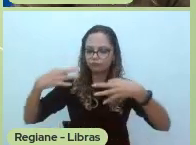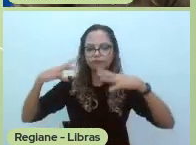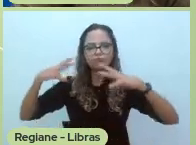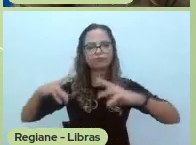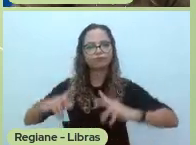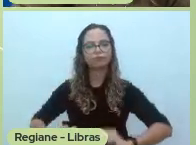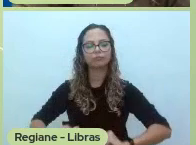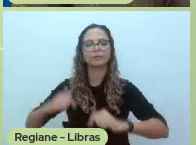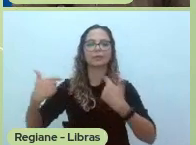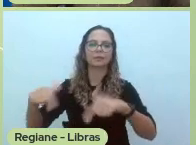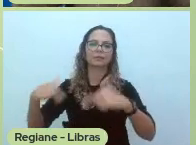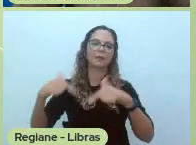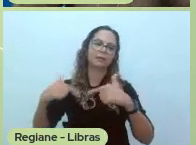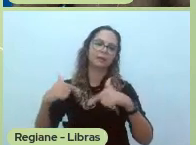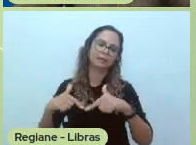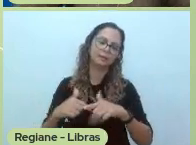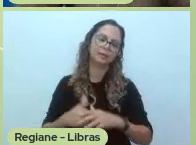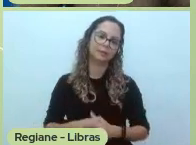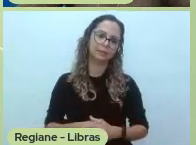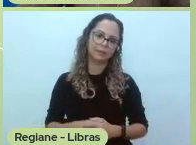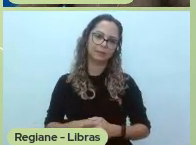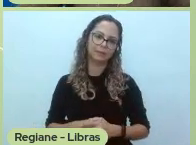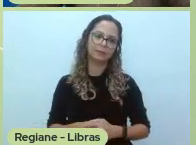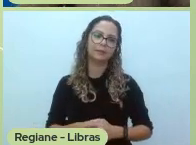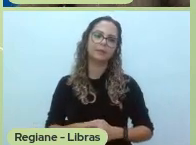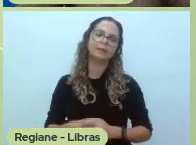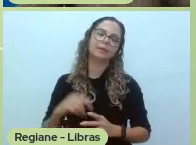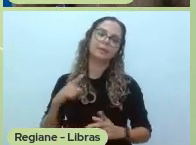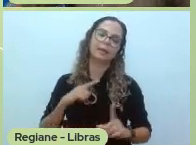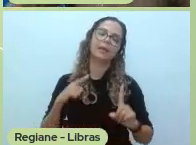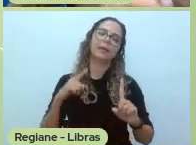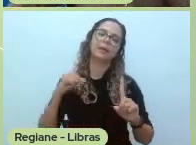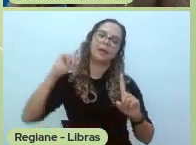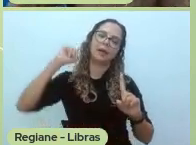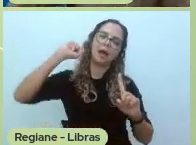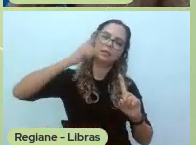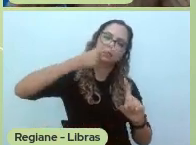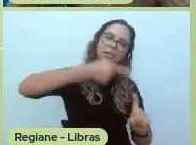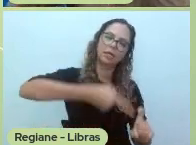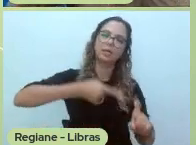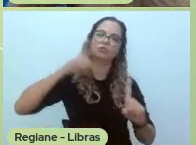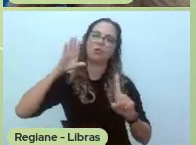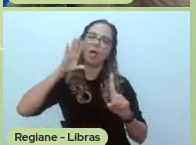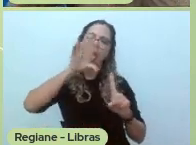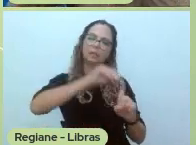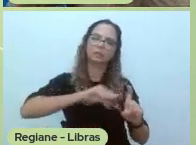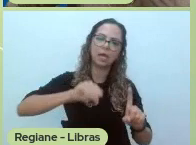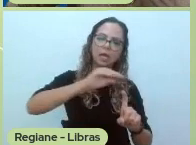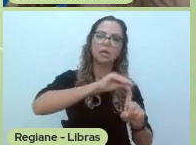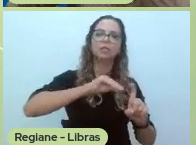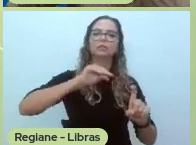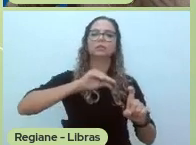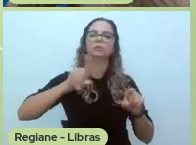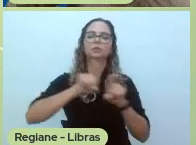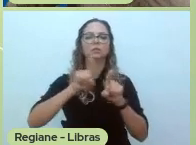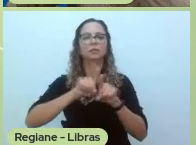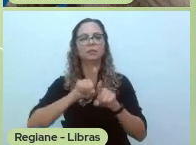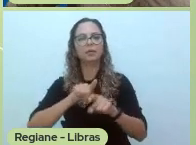mais... do ponto de vista de assédio, de racismo, de